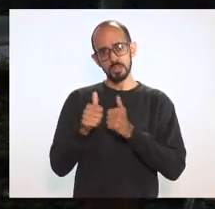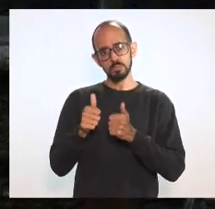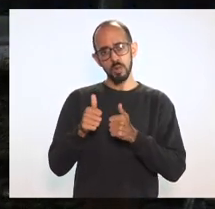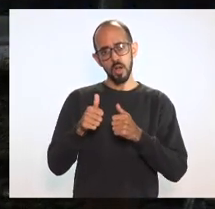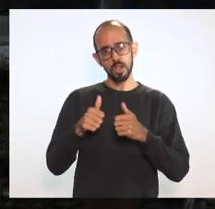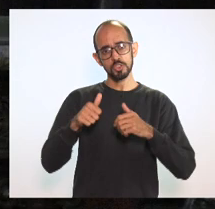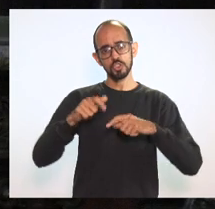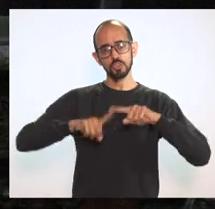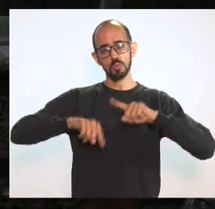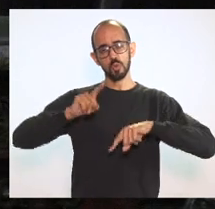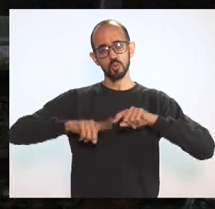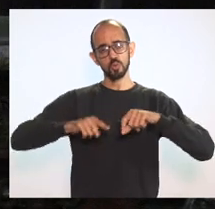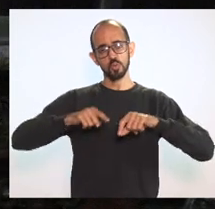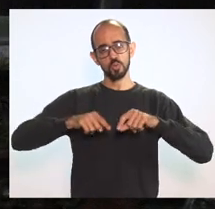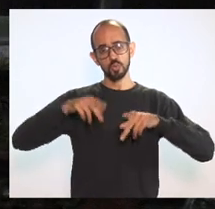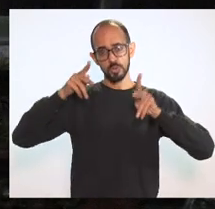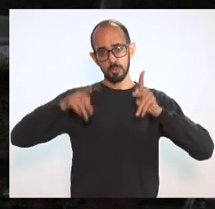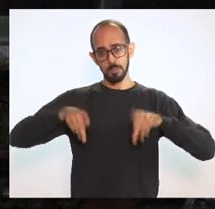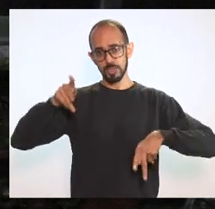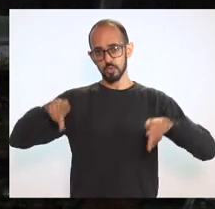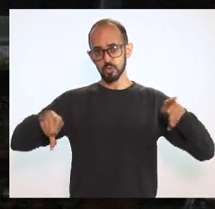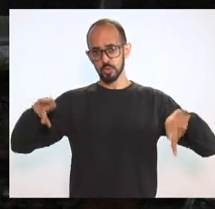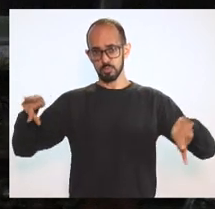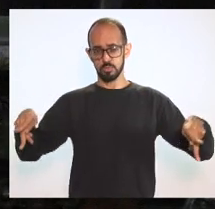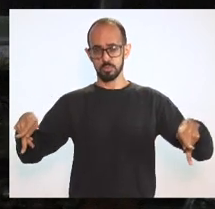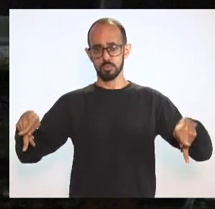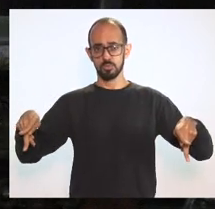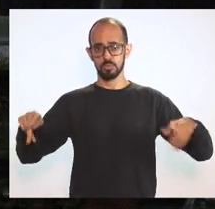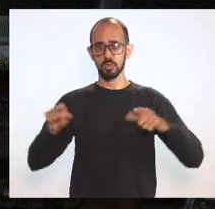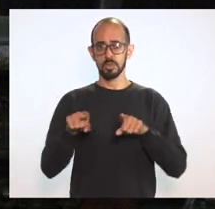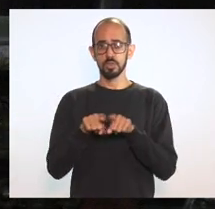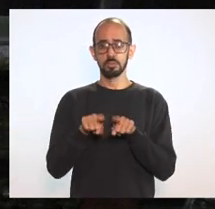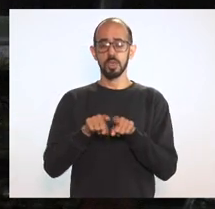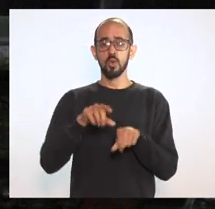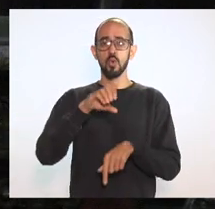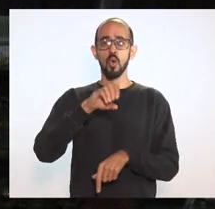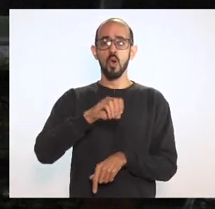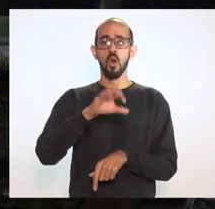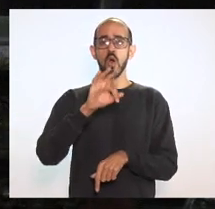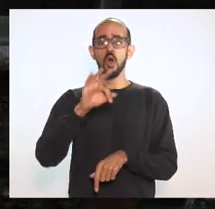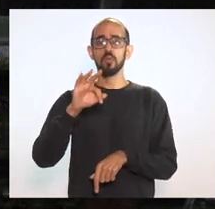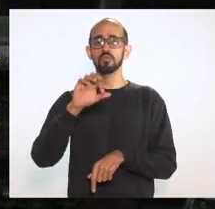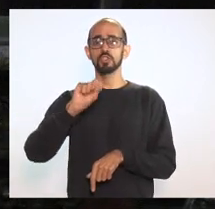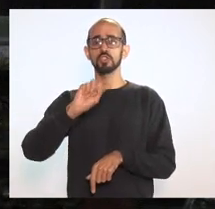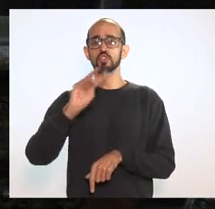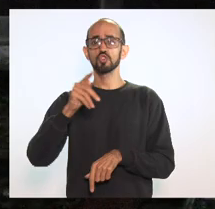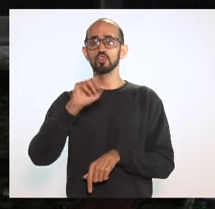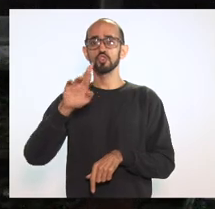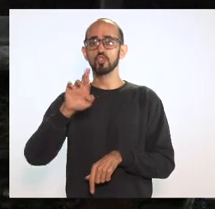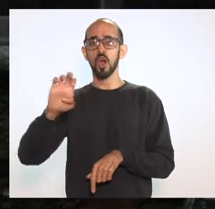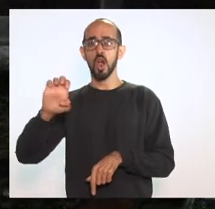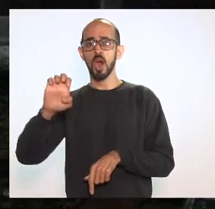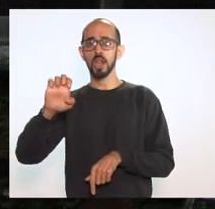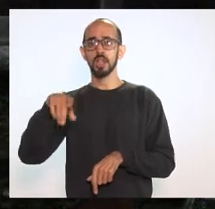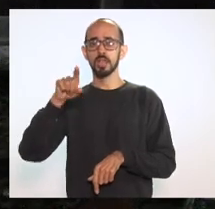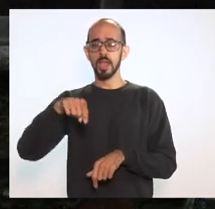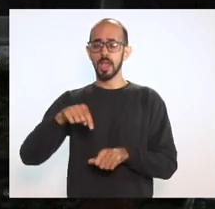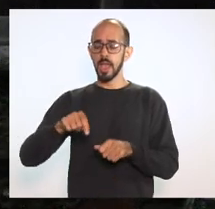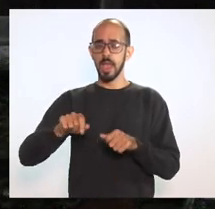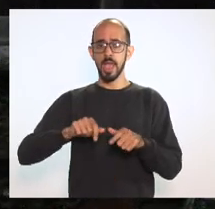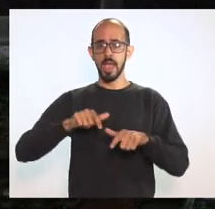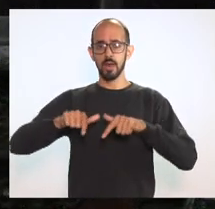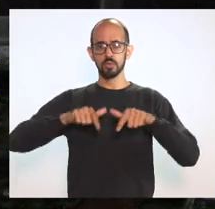de passageiros. Já o segmento offshore compreende a operação de plataformas,